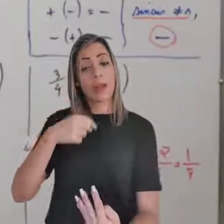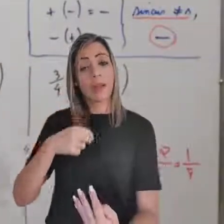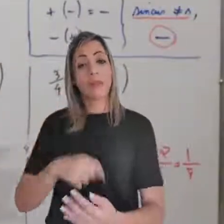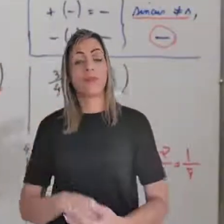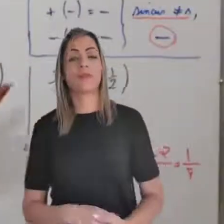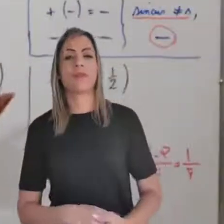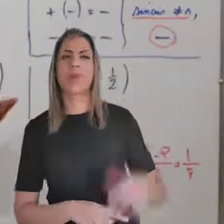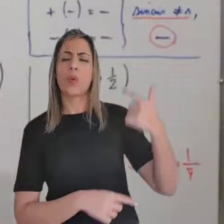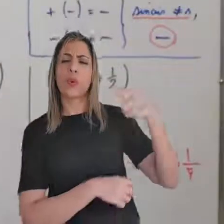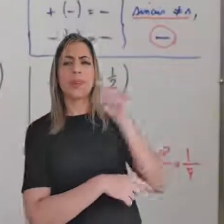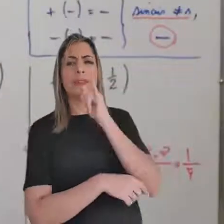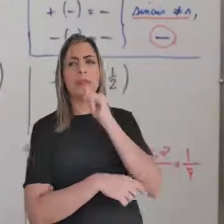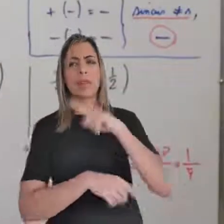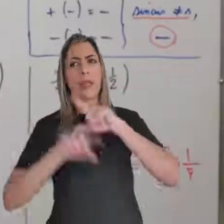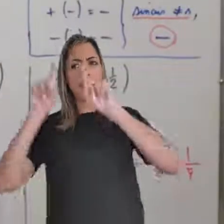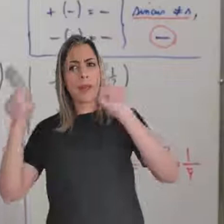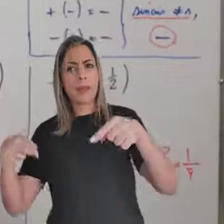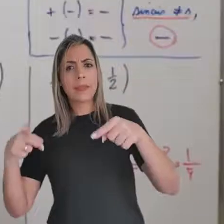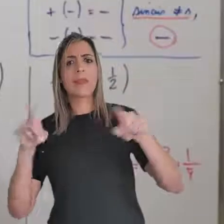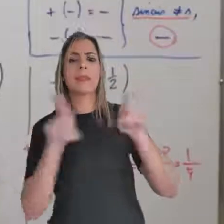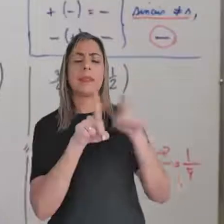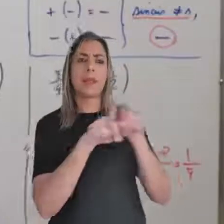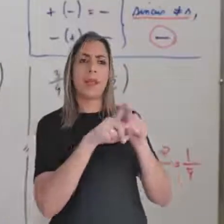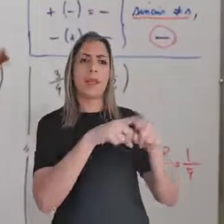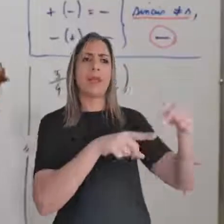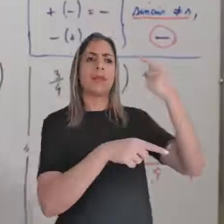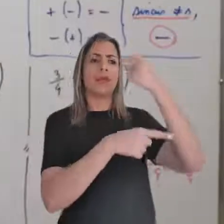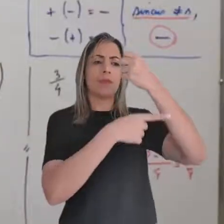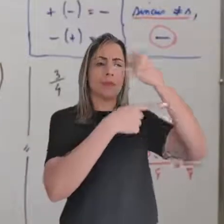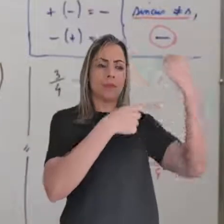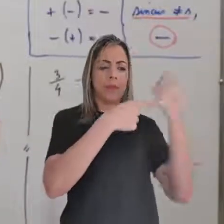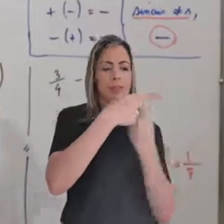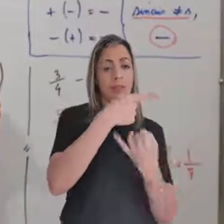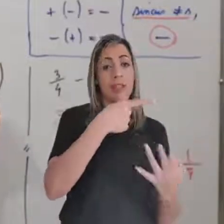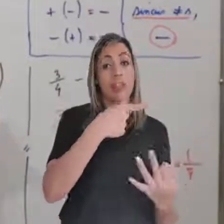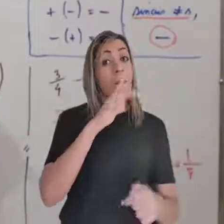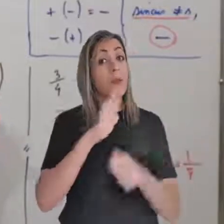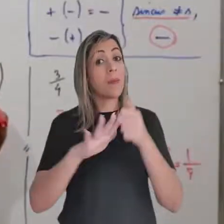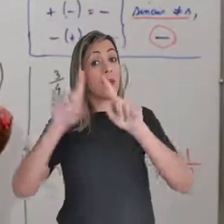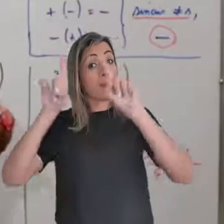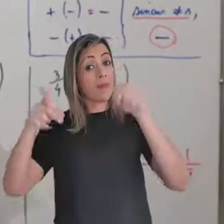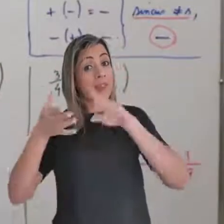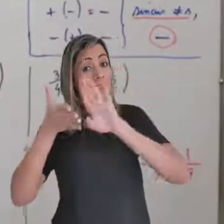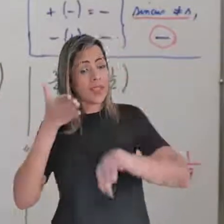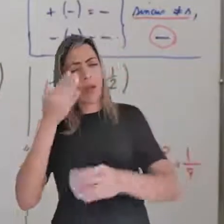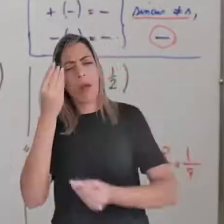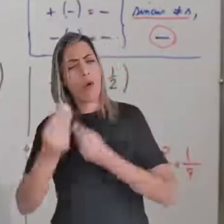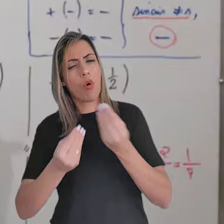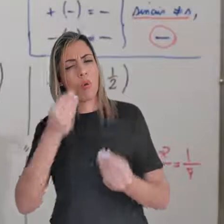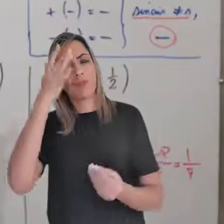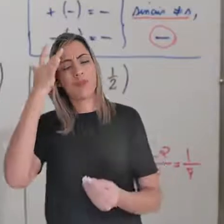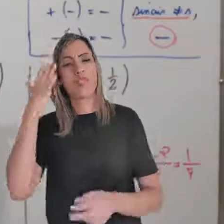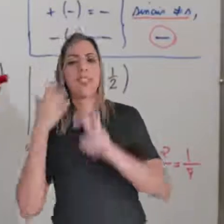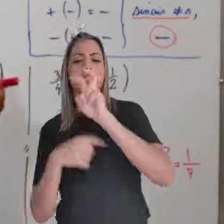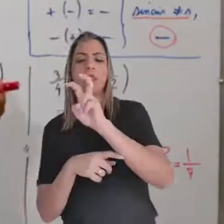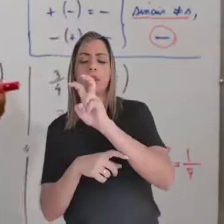exemplo, veja, eu tenho parênteses e tenho frações. Então, resolver primeiro parênteses. Como que eu resolvo esse parênteses